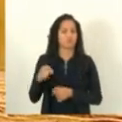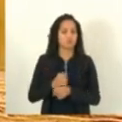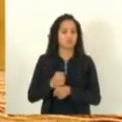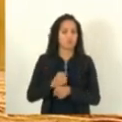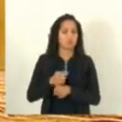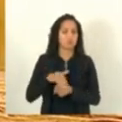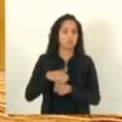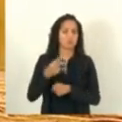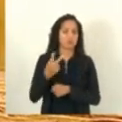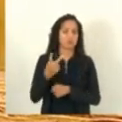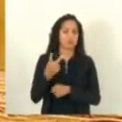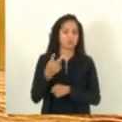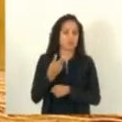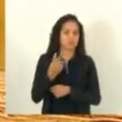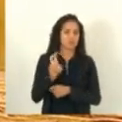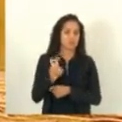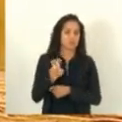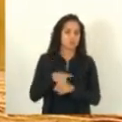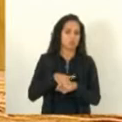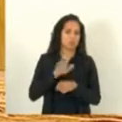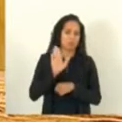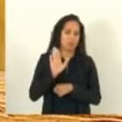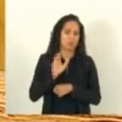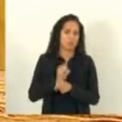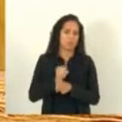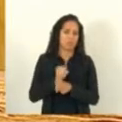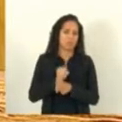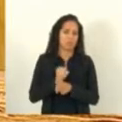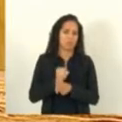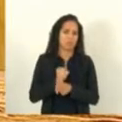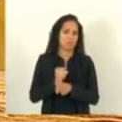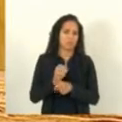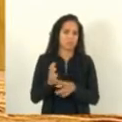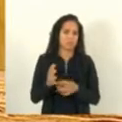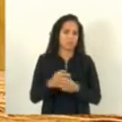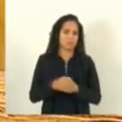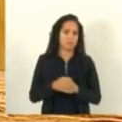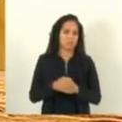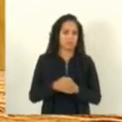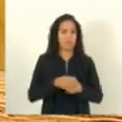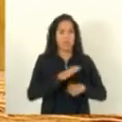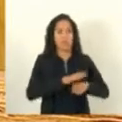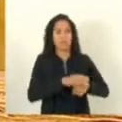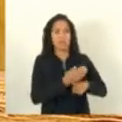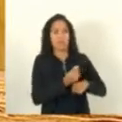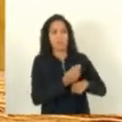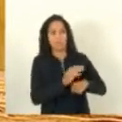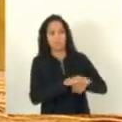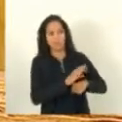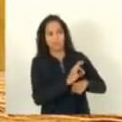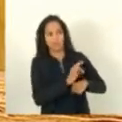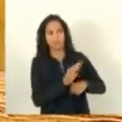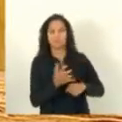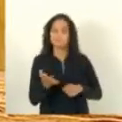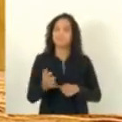há mais de 35 anos, né? O cara está dizendo aí, faz tempo, né?